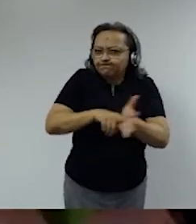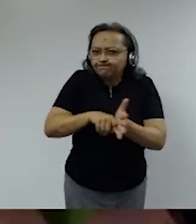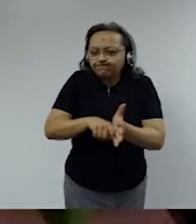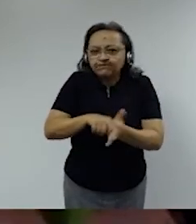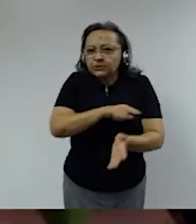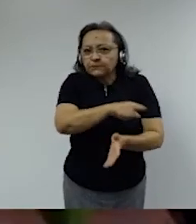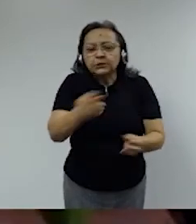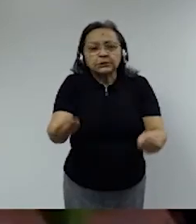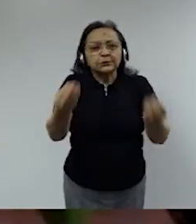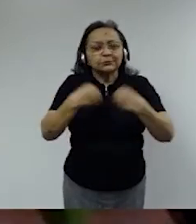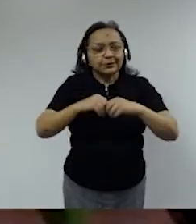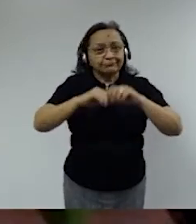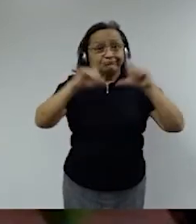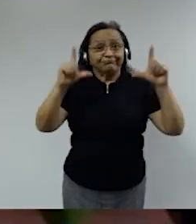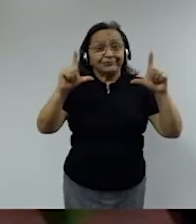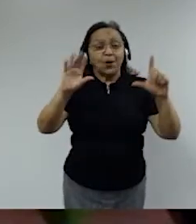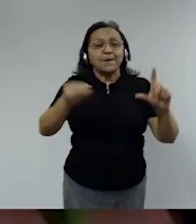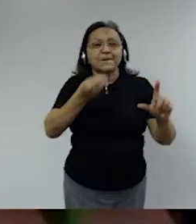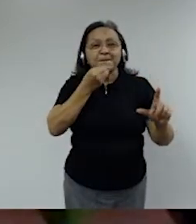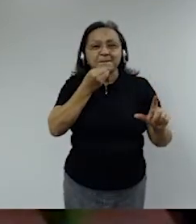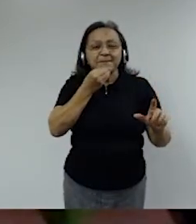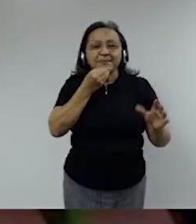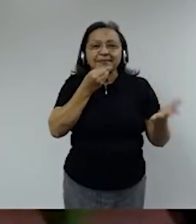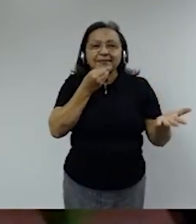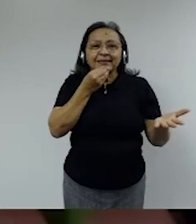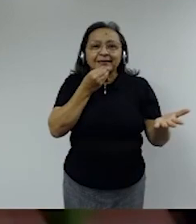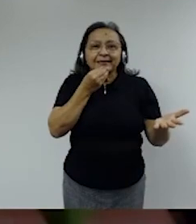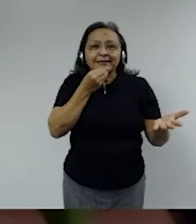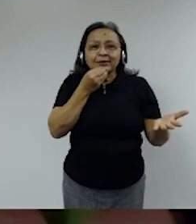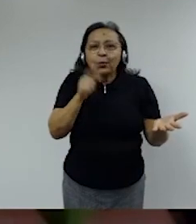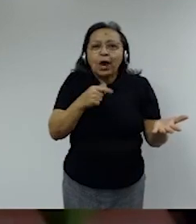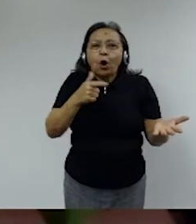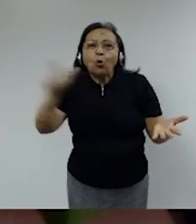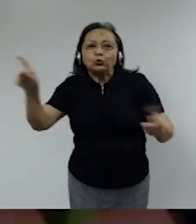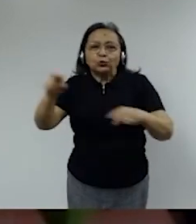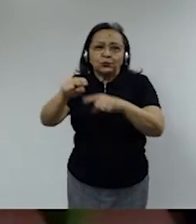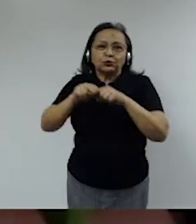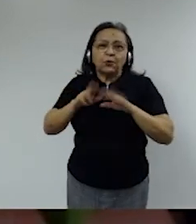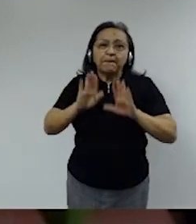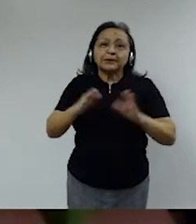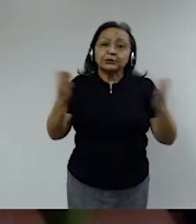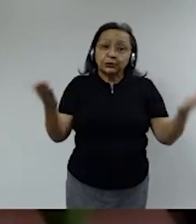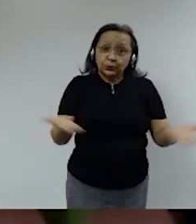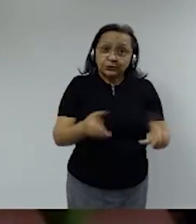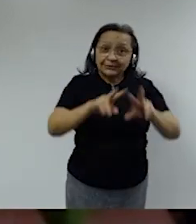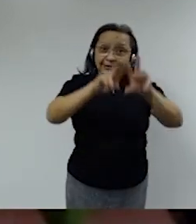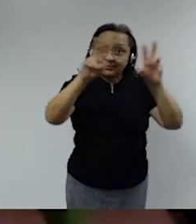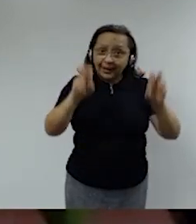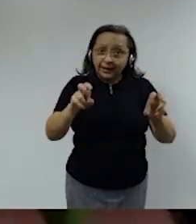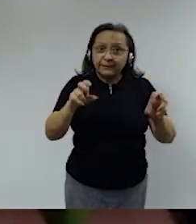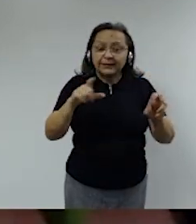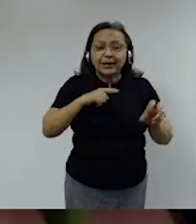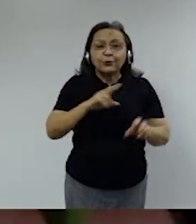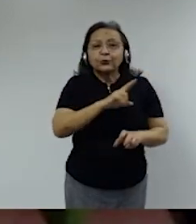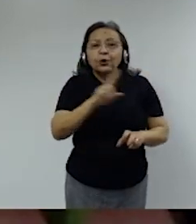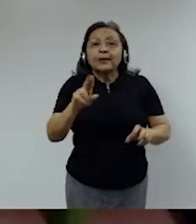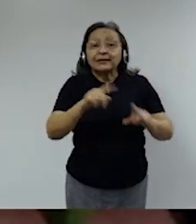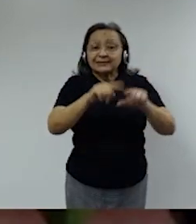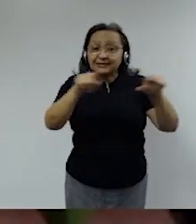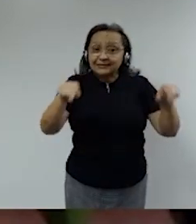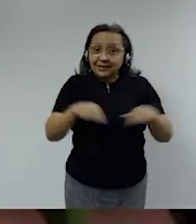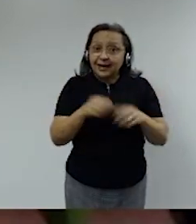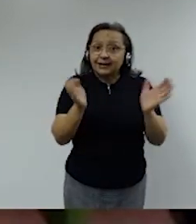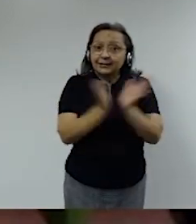brindam. Então, talvez não por outro motivo, mas que essa sala recebeu o nome de Antonieta Barros, uma